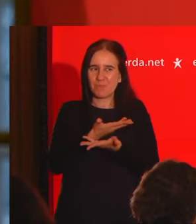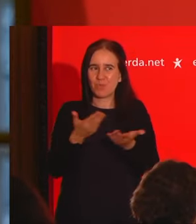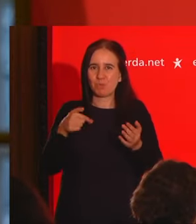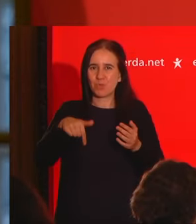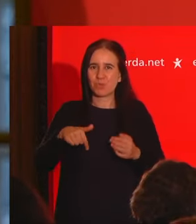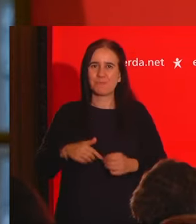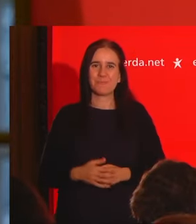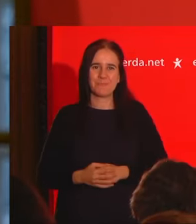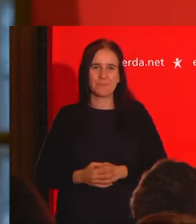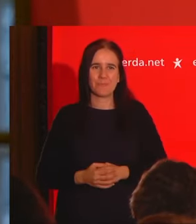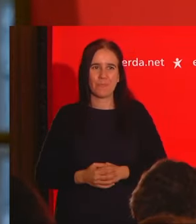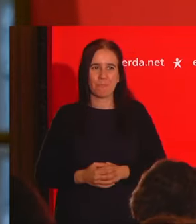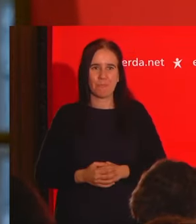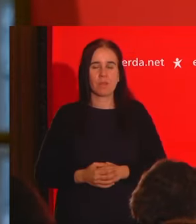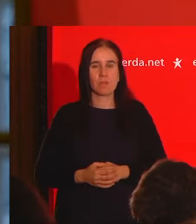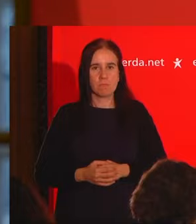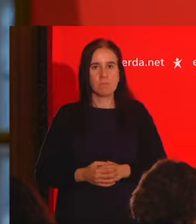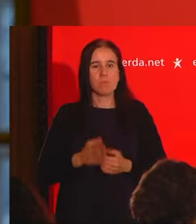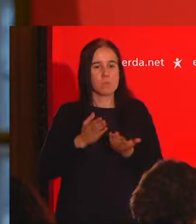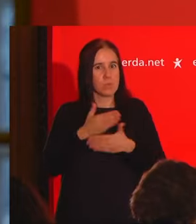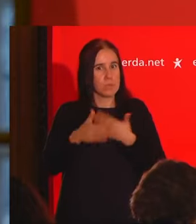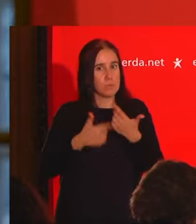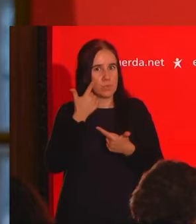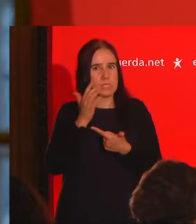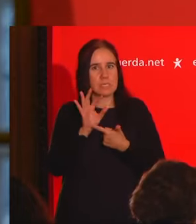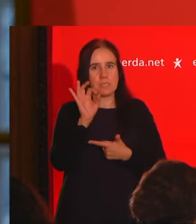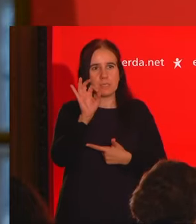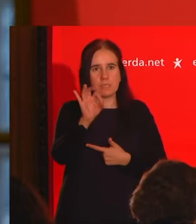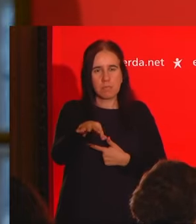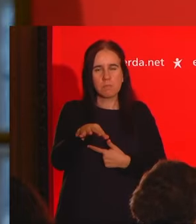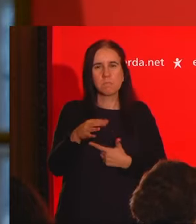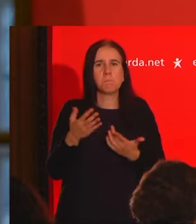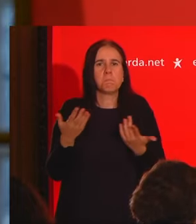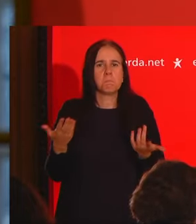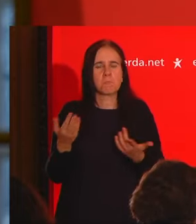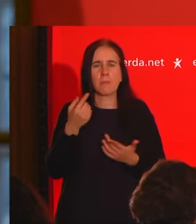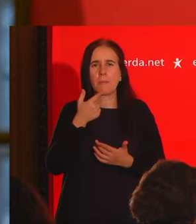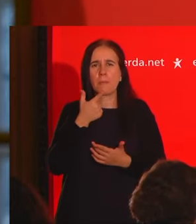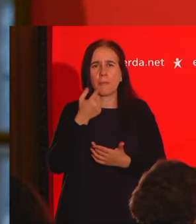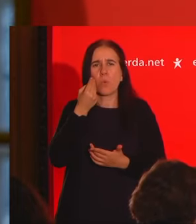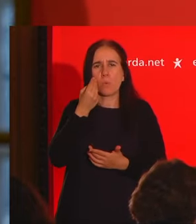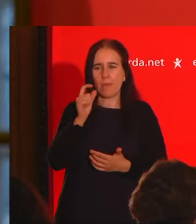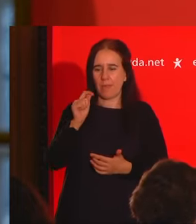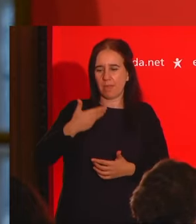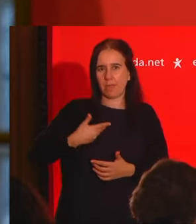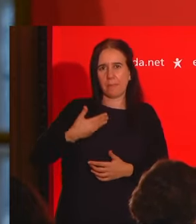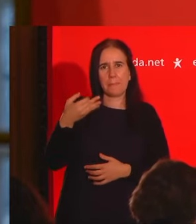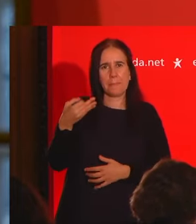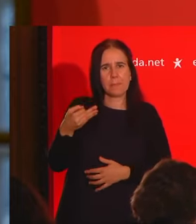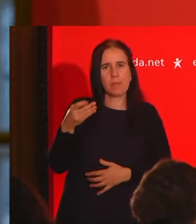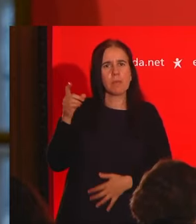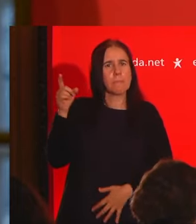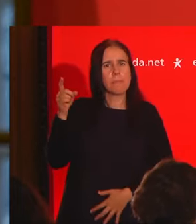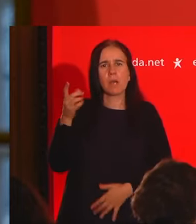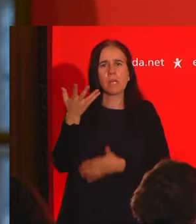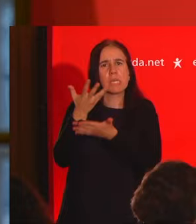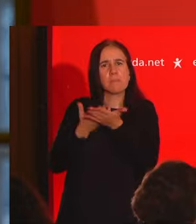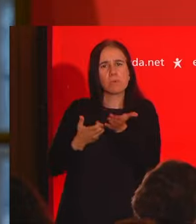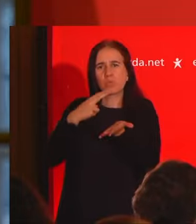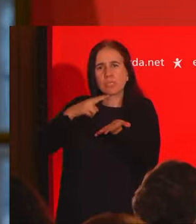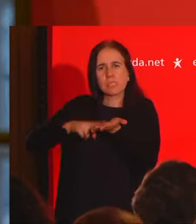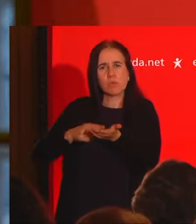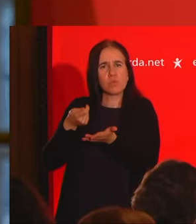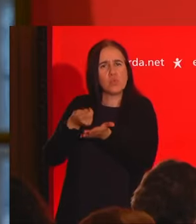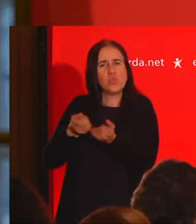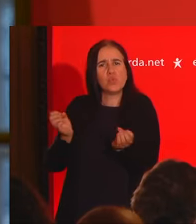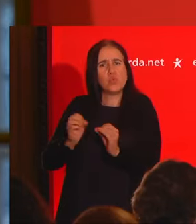hoje. Continuamos, por exemplo, sem saber como foi possível à EDP não pagar imposto de selo sobre a